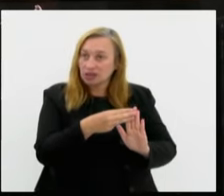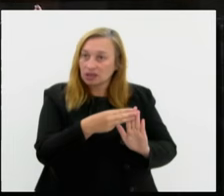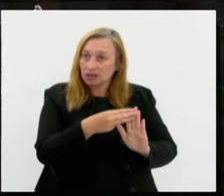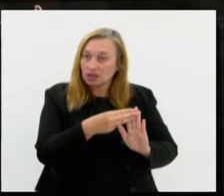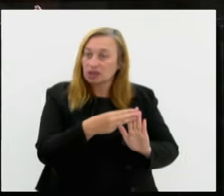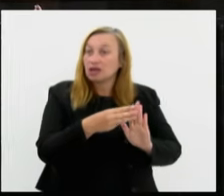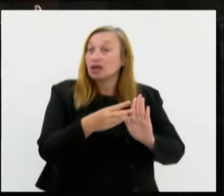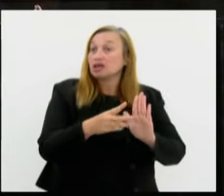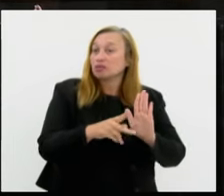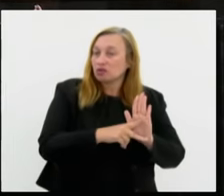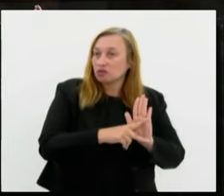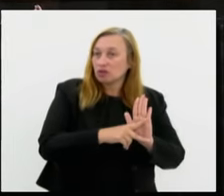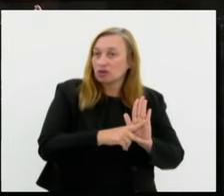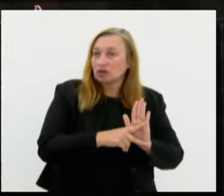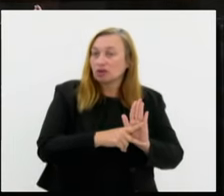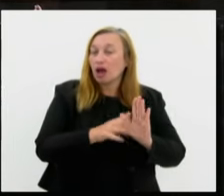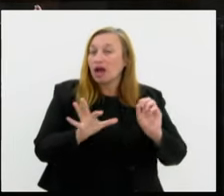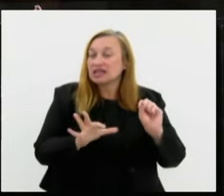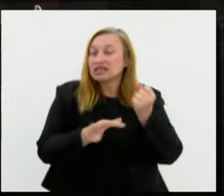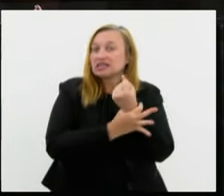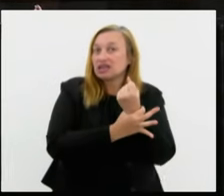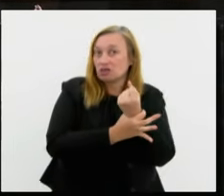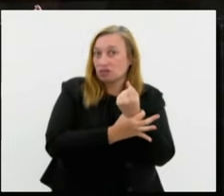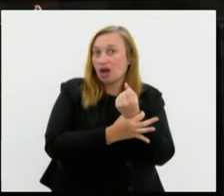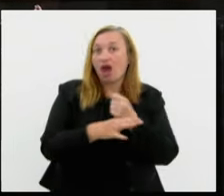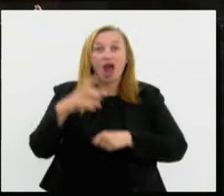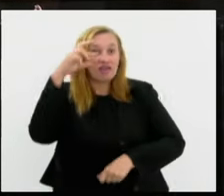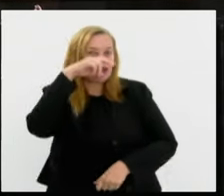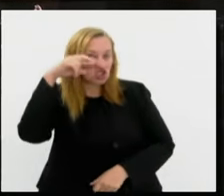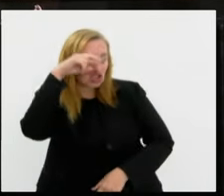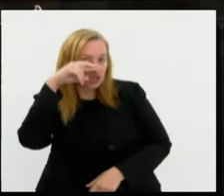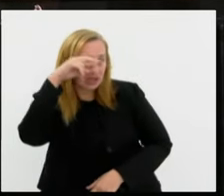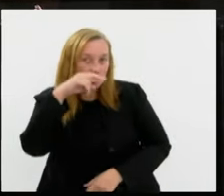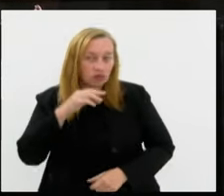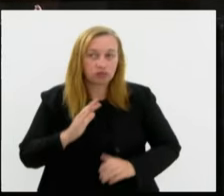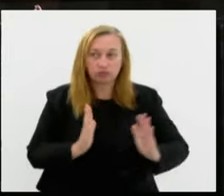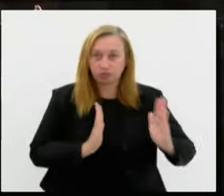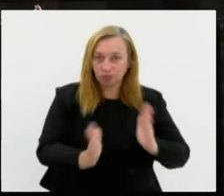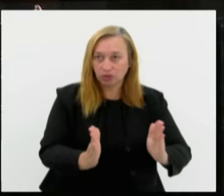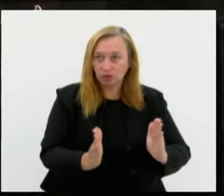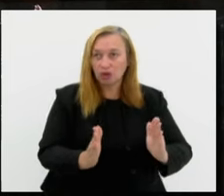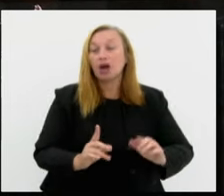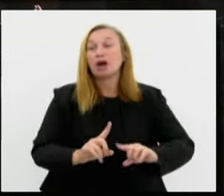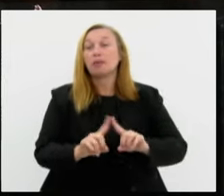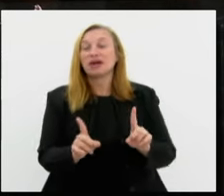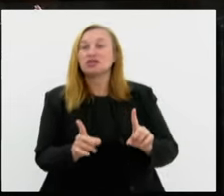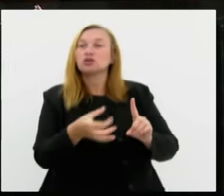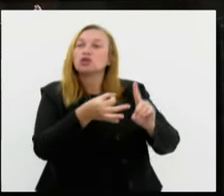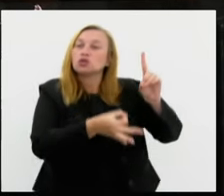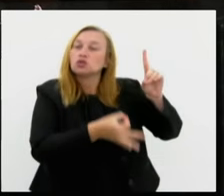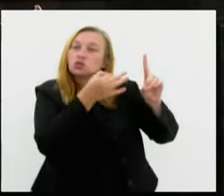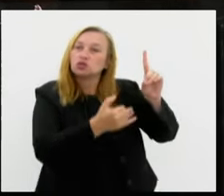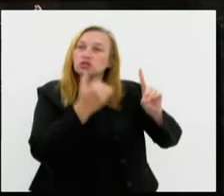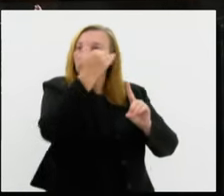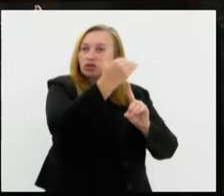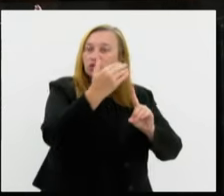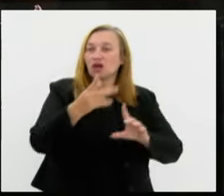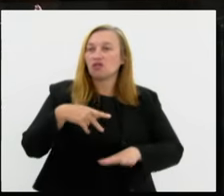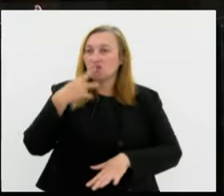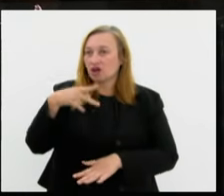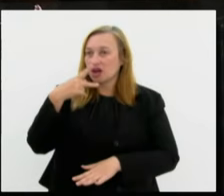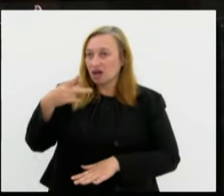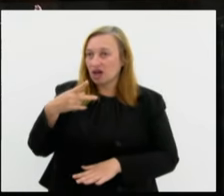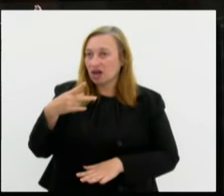para proteger a investigação. Só que o desembargador, ao proferir essa medida